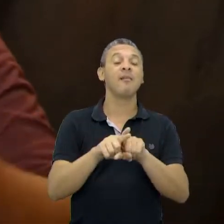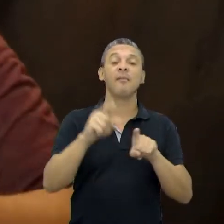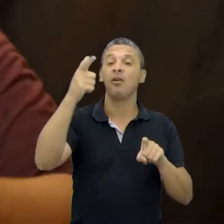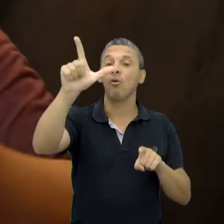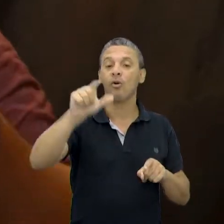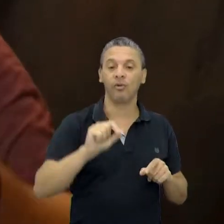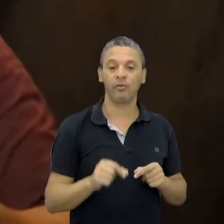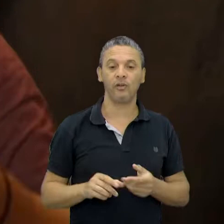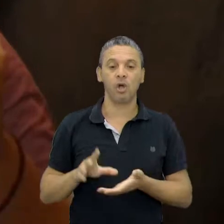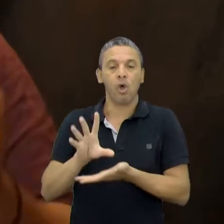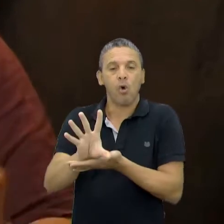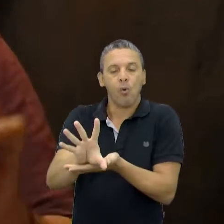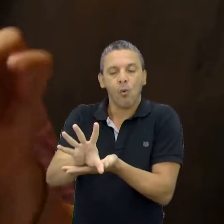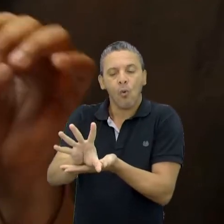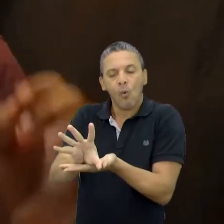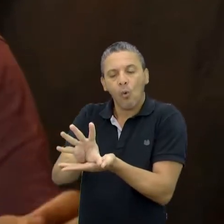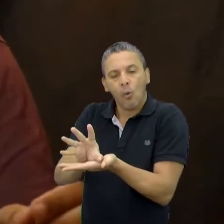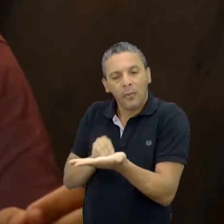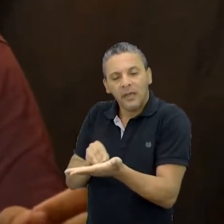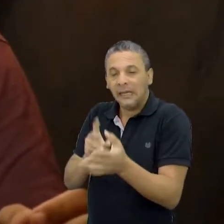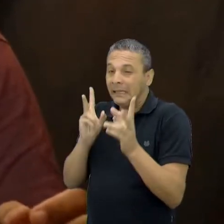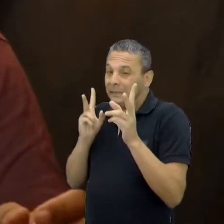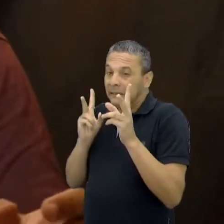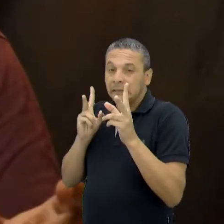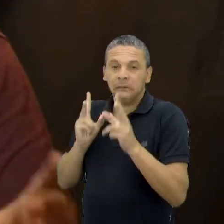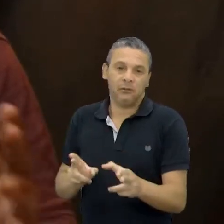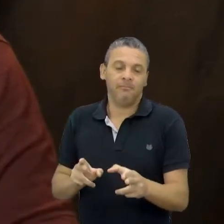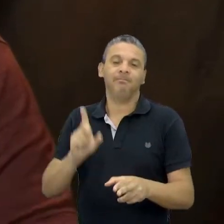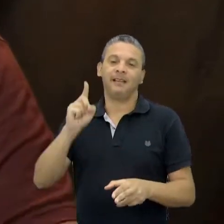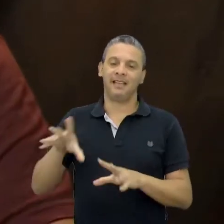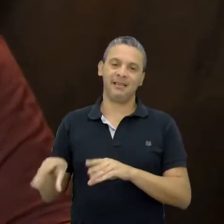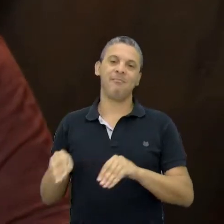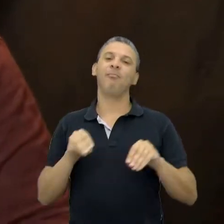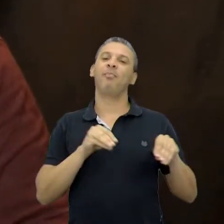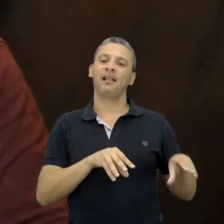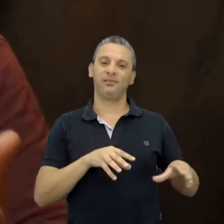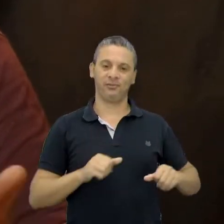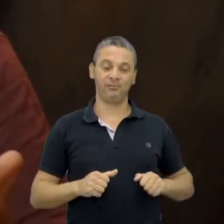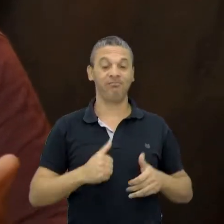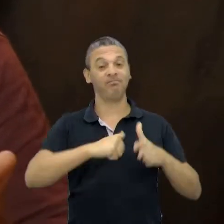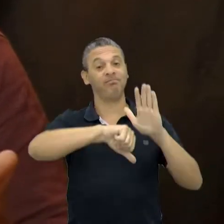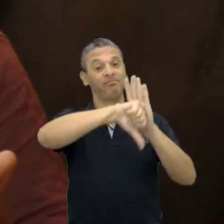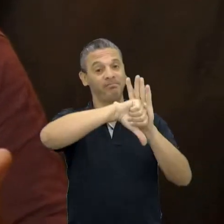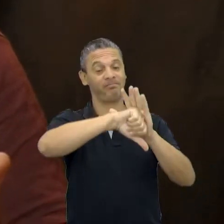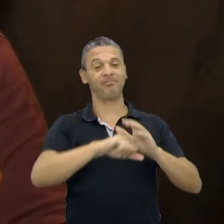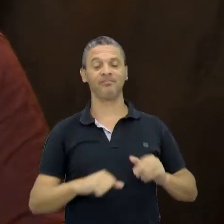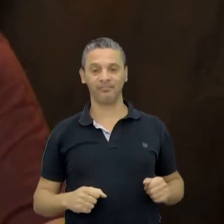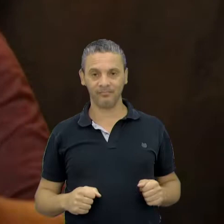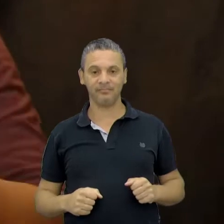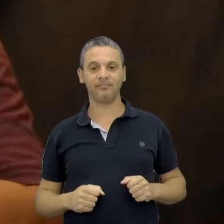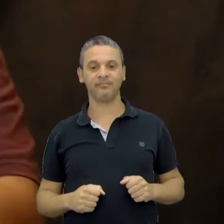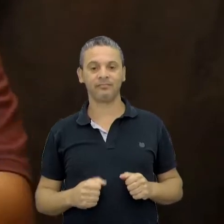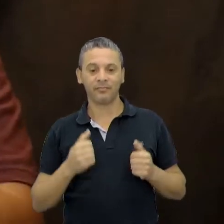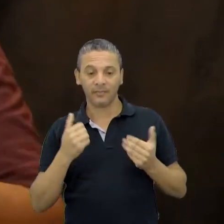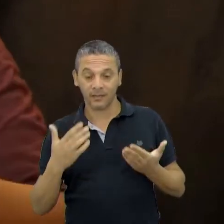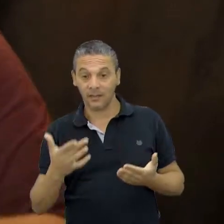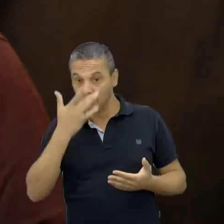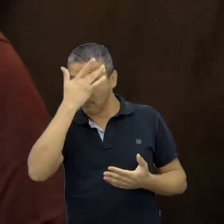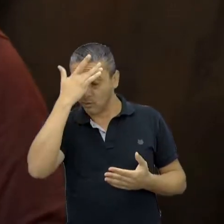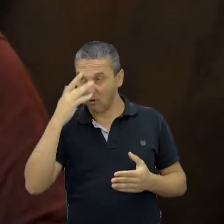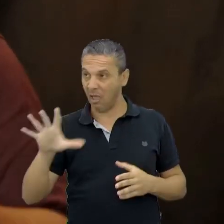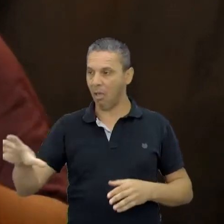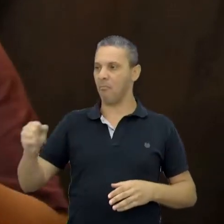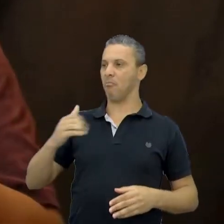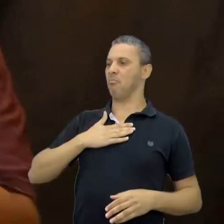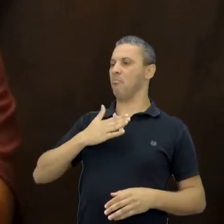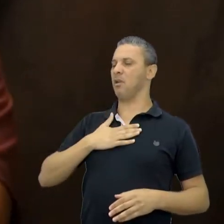você copiar uma obra. Isso também é crime, isso é um plágio. Tá? Então, tanto você tomar